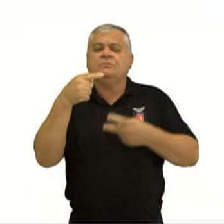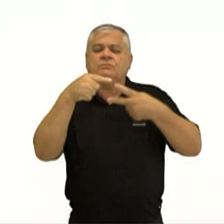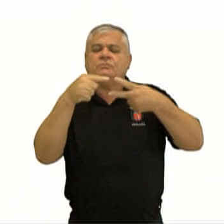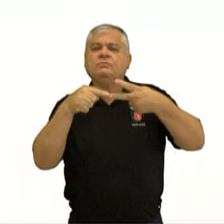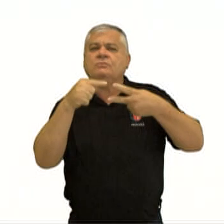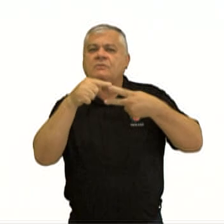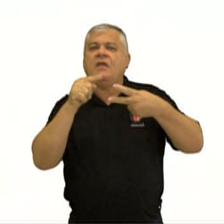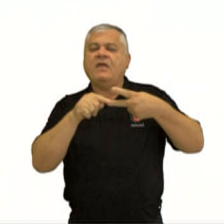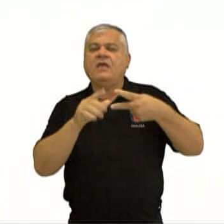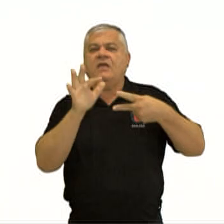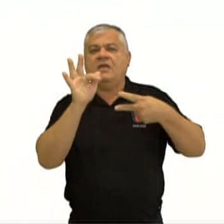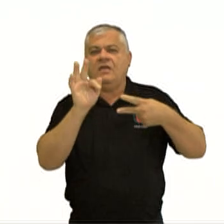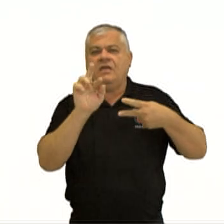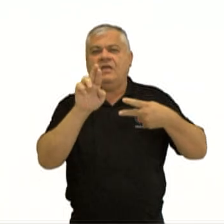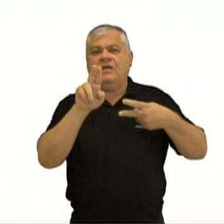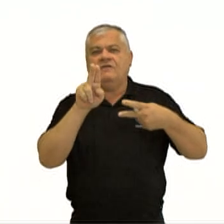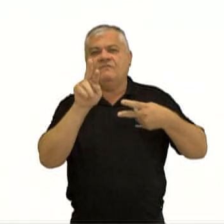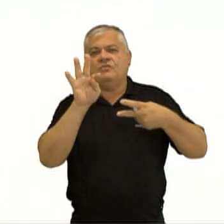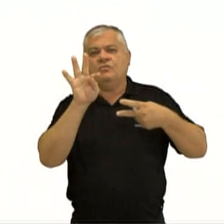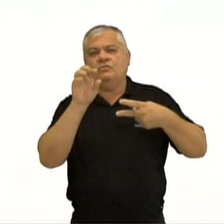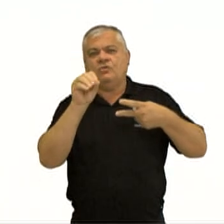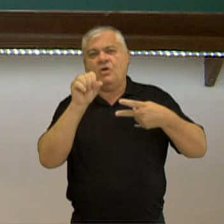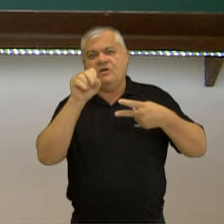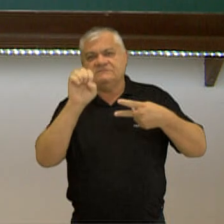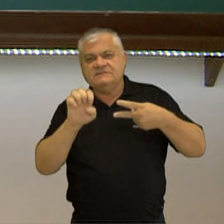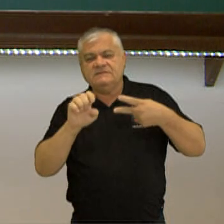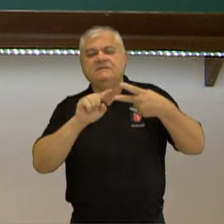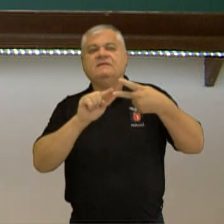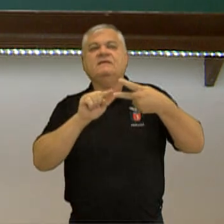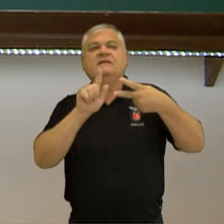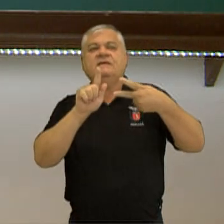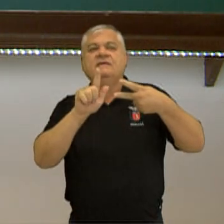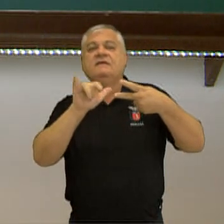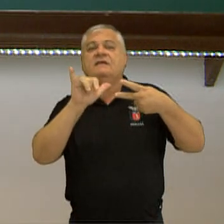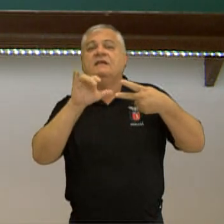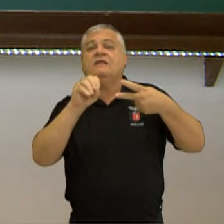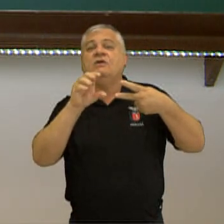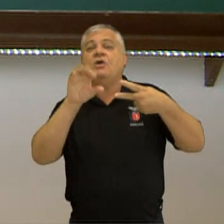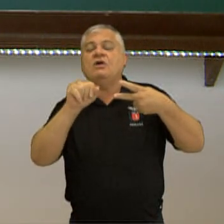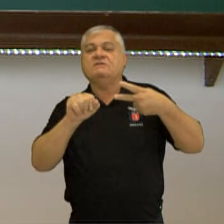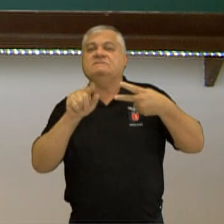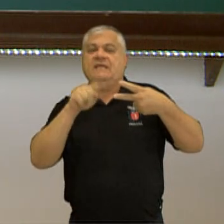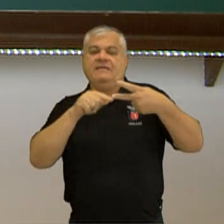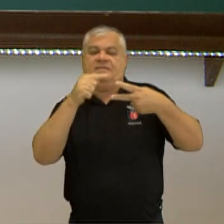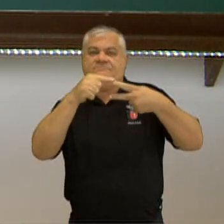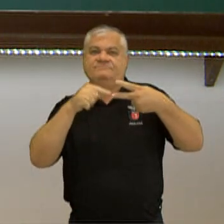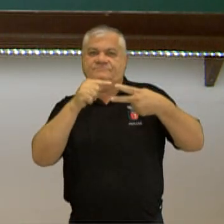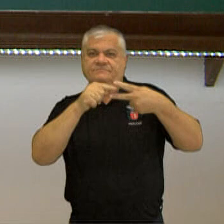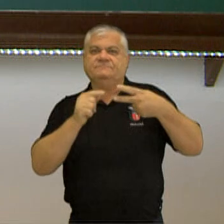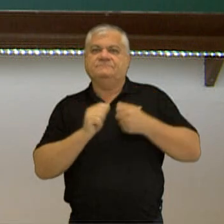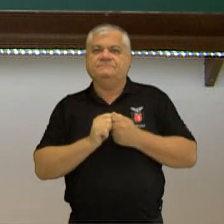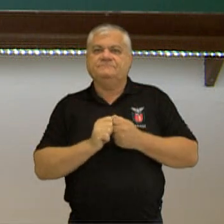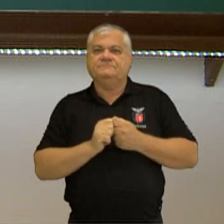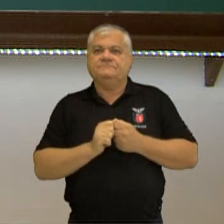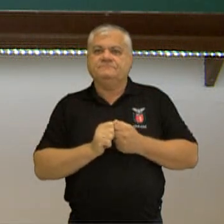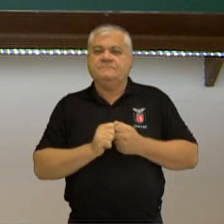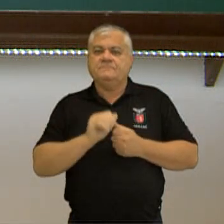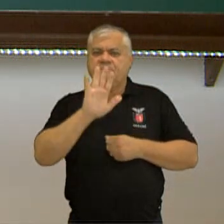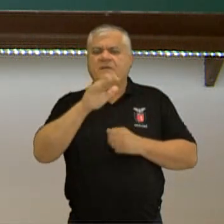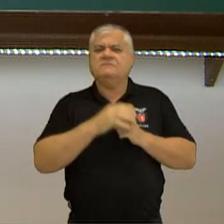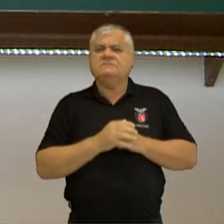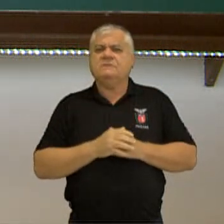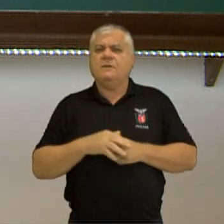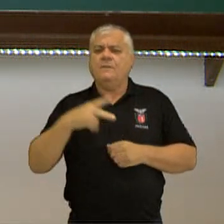A frutose e a glicose, tá? Que formam o disacarídeo chamado sacarose. Muito bem,